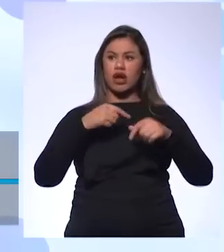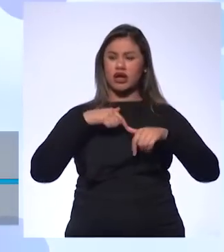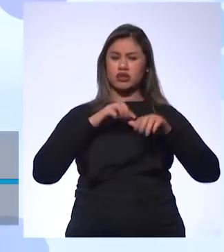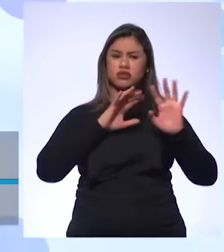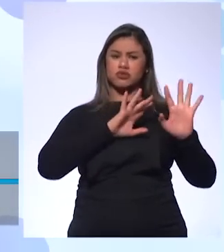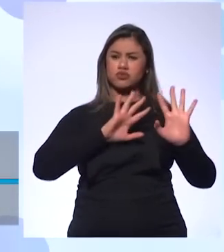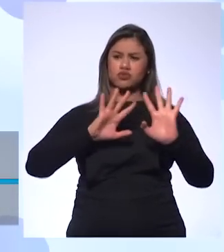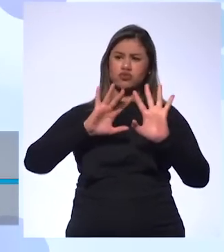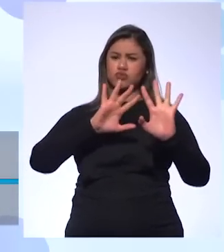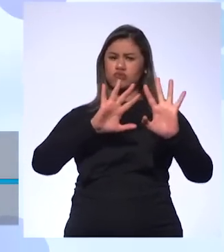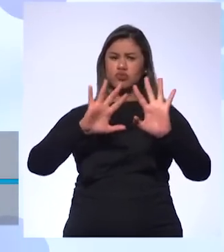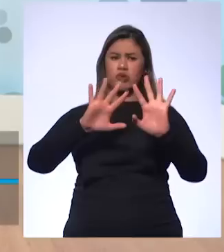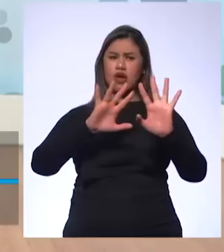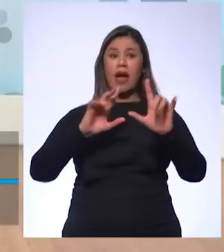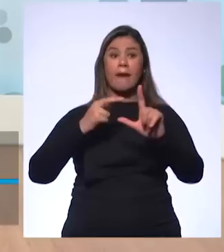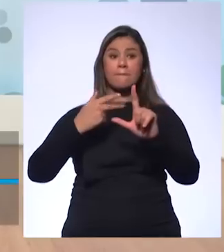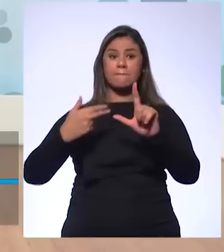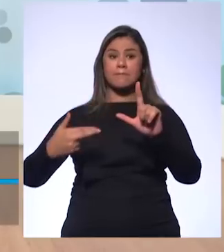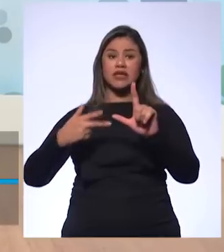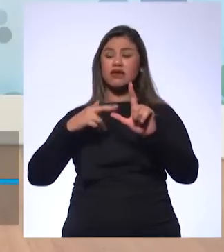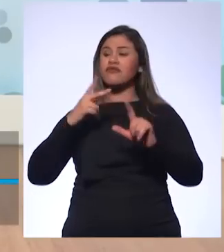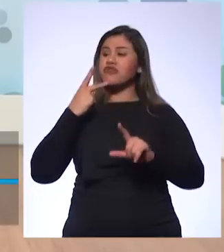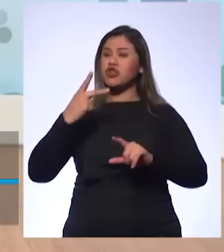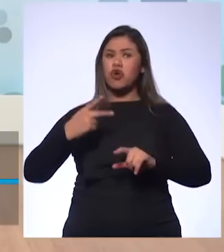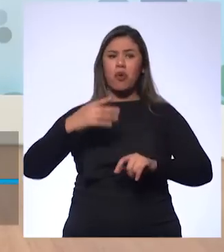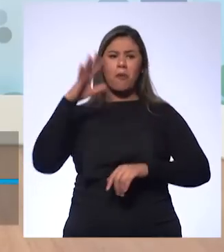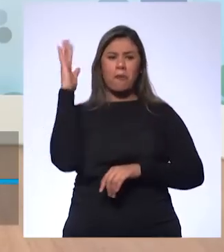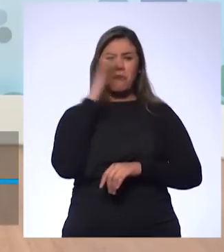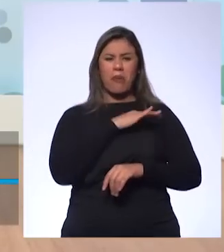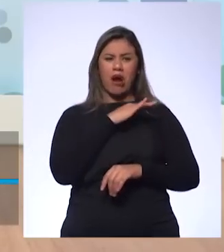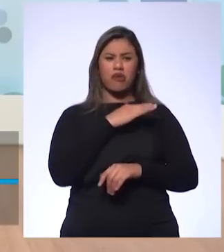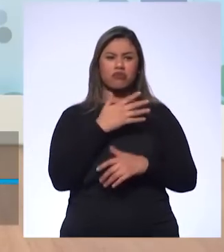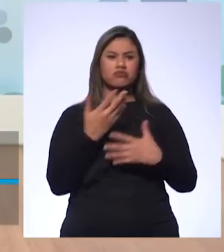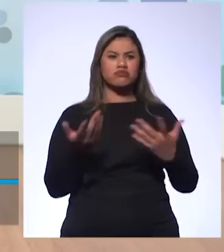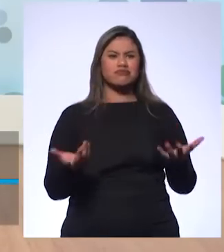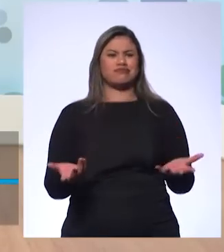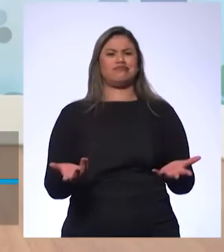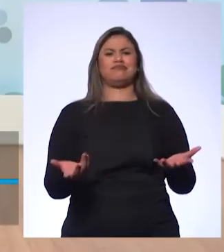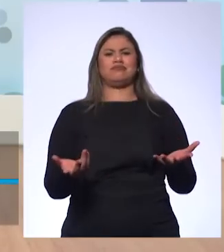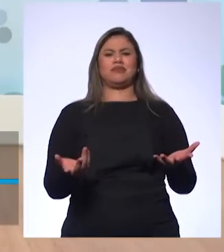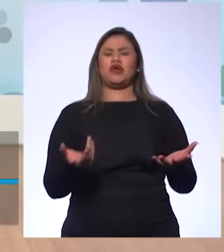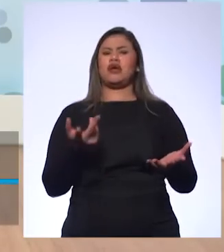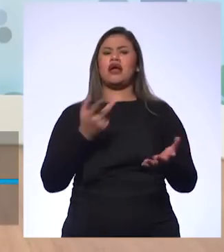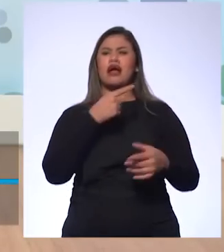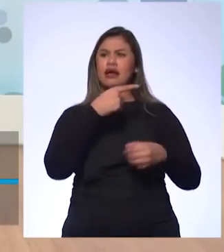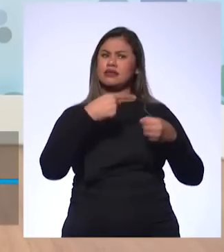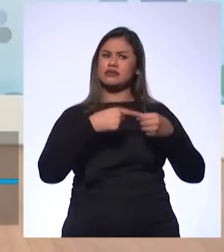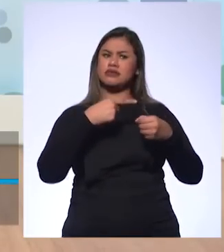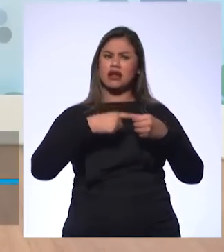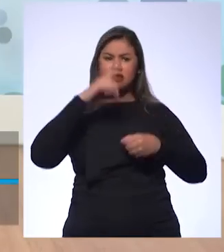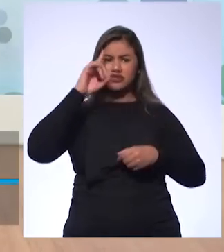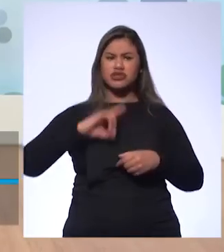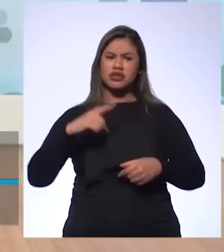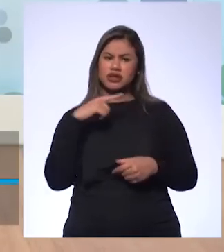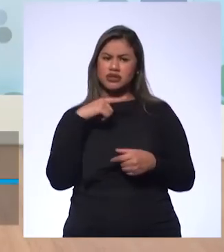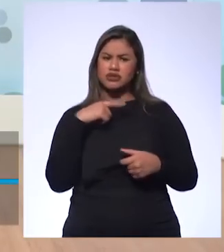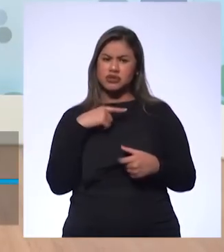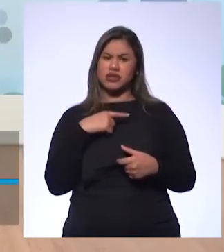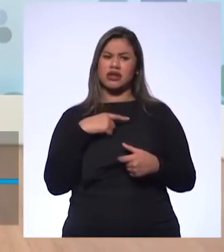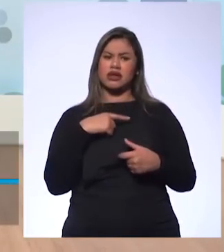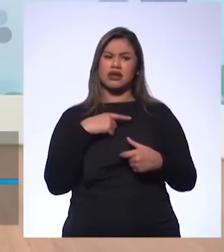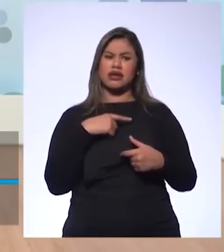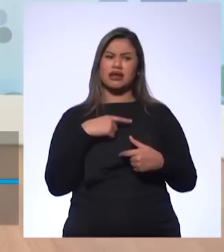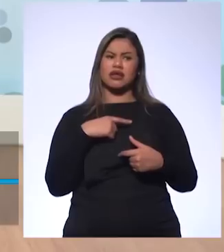estavam frequentando. Eles estavam procurando o direito à cidade. Uhum. A cidade está ali. Ocupar os espaços. Ocupar